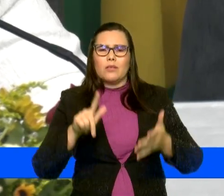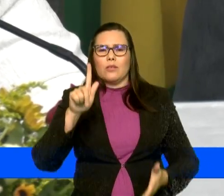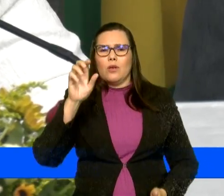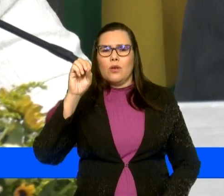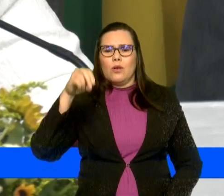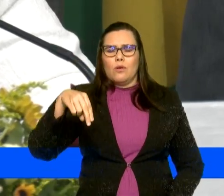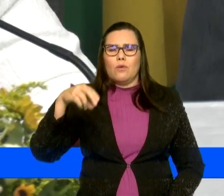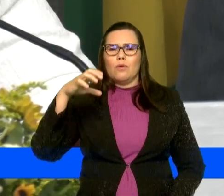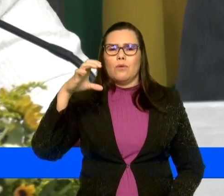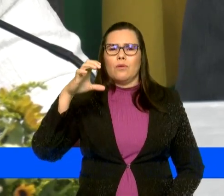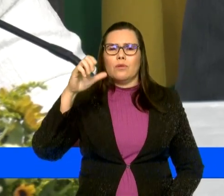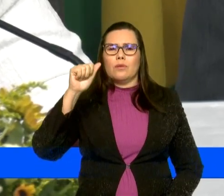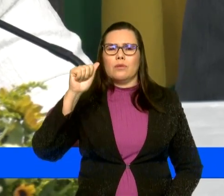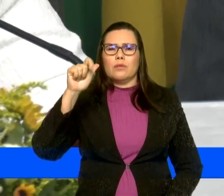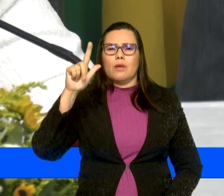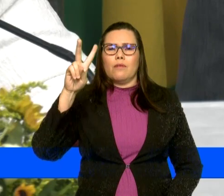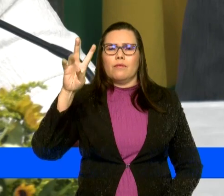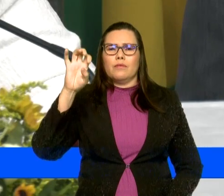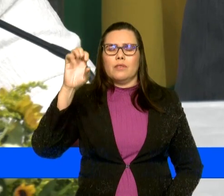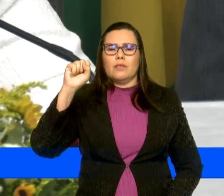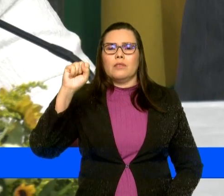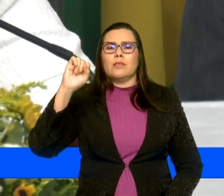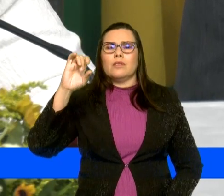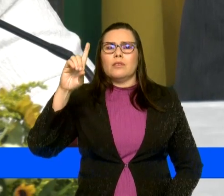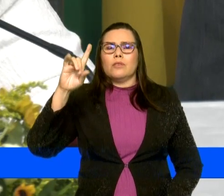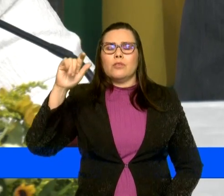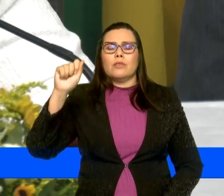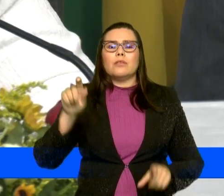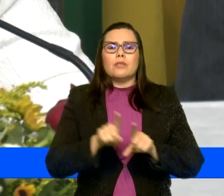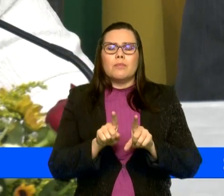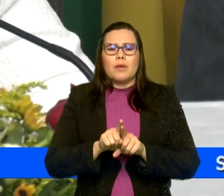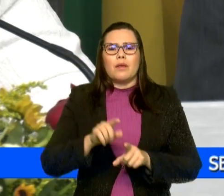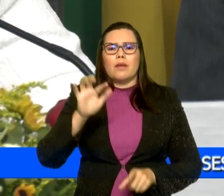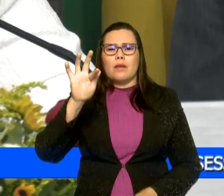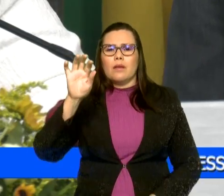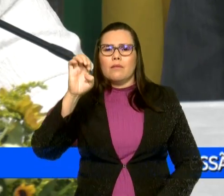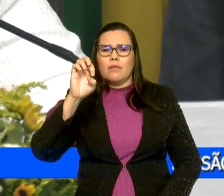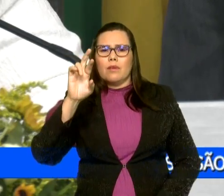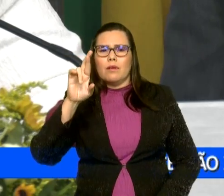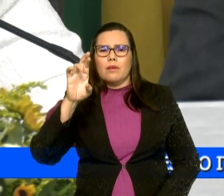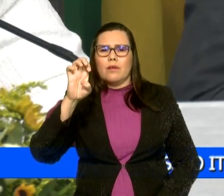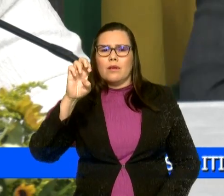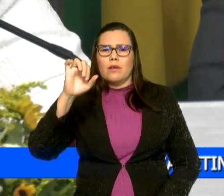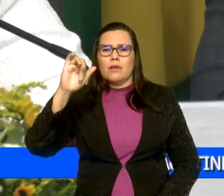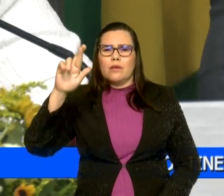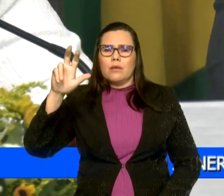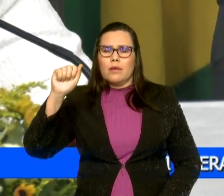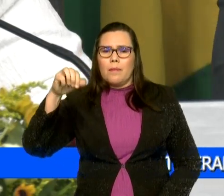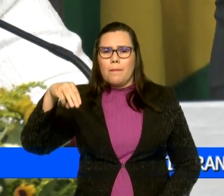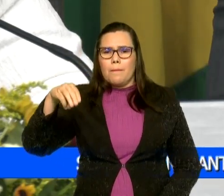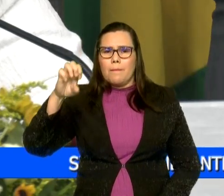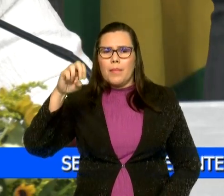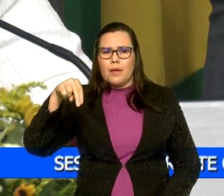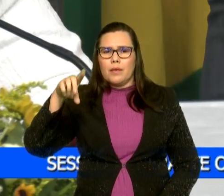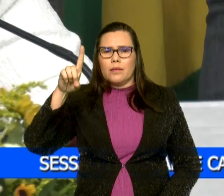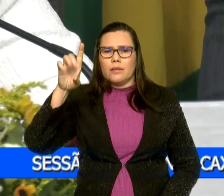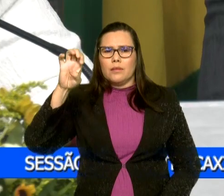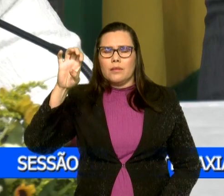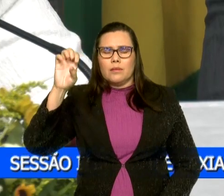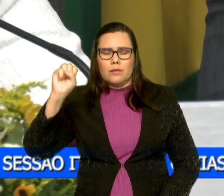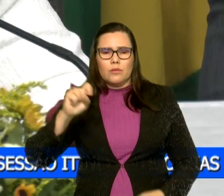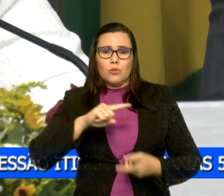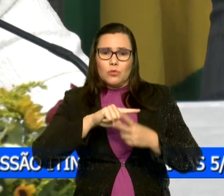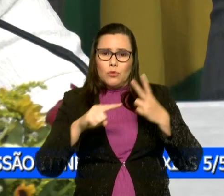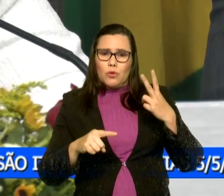Teixeira Mendes. Eles que eternizaram Caxias com sua obra. Gonçalves Dias afirmando que